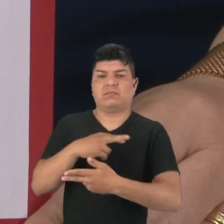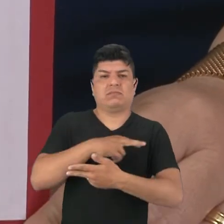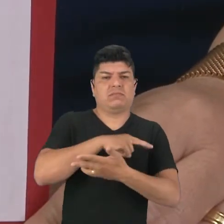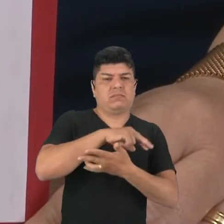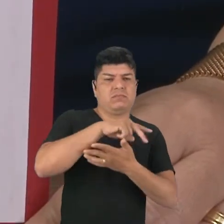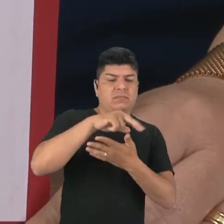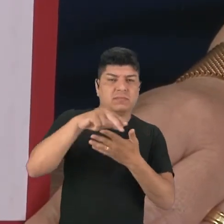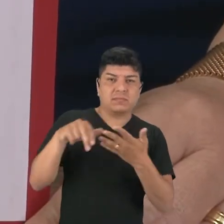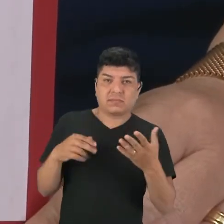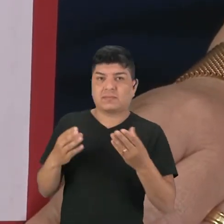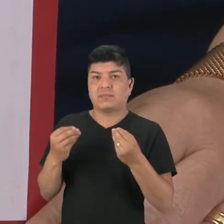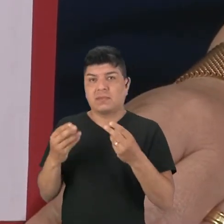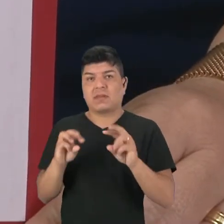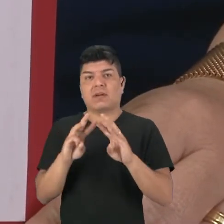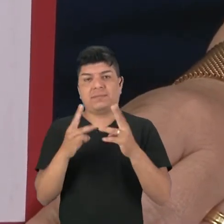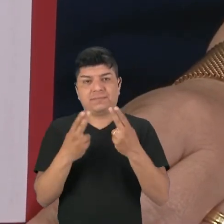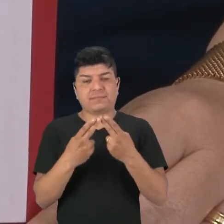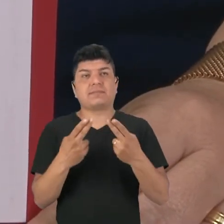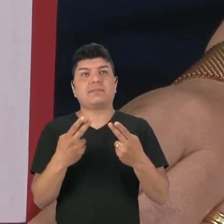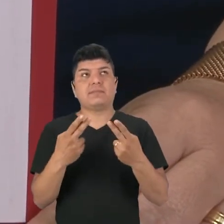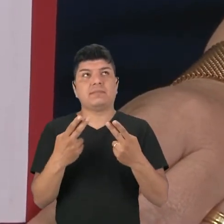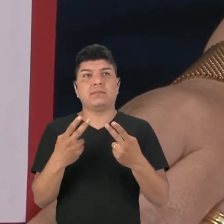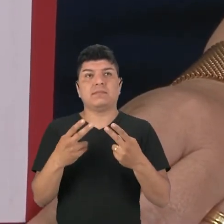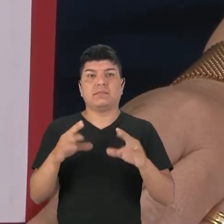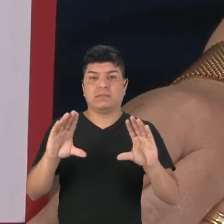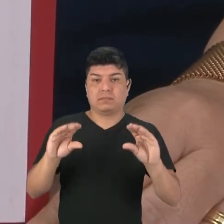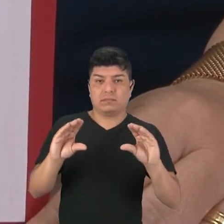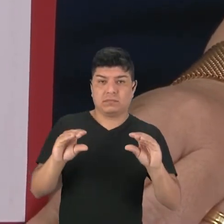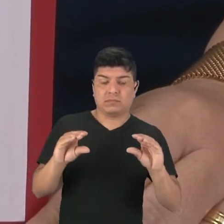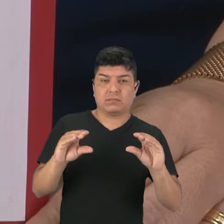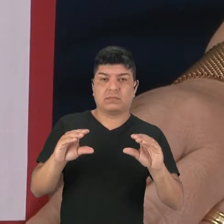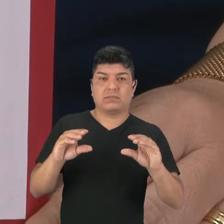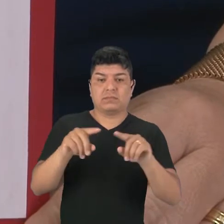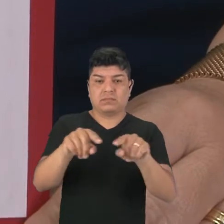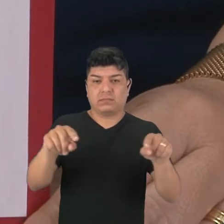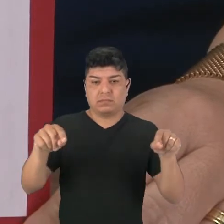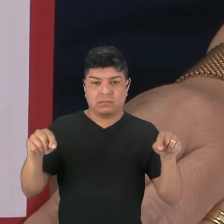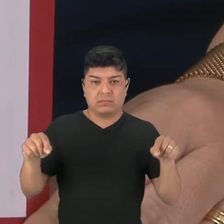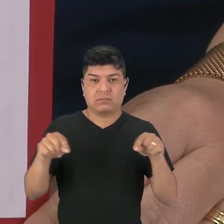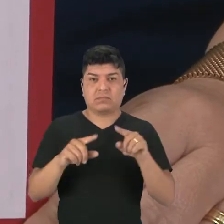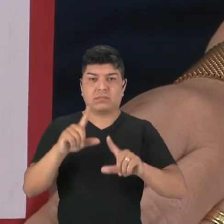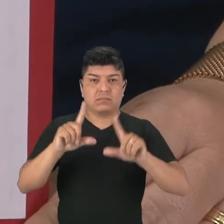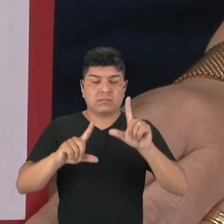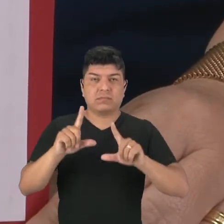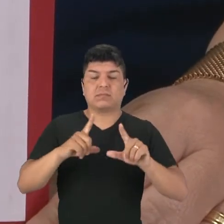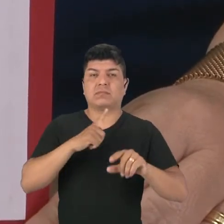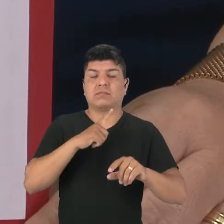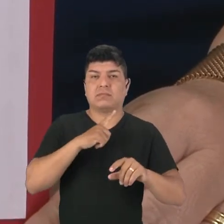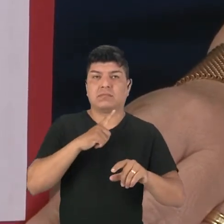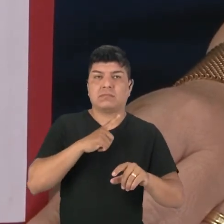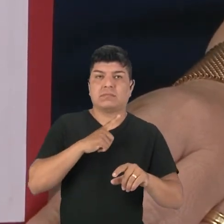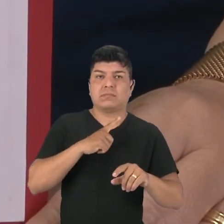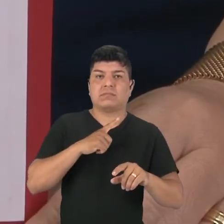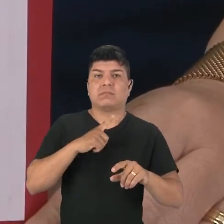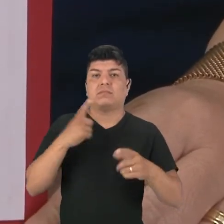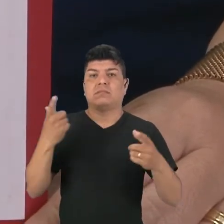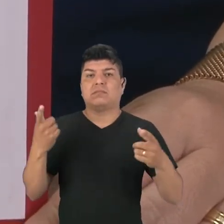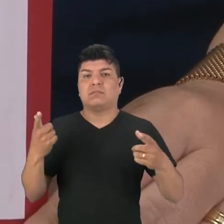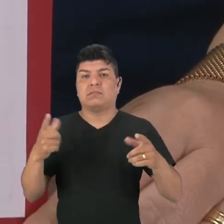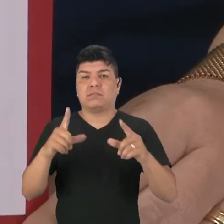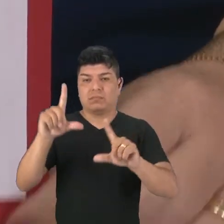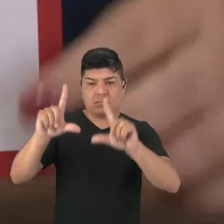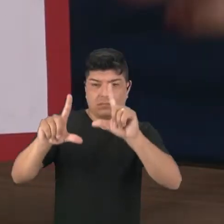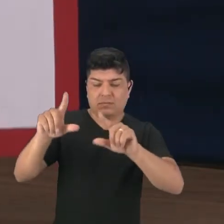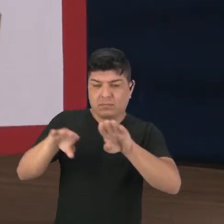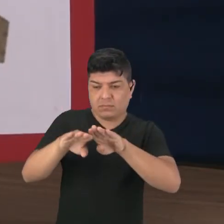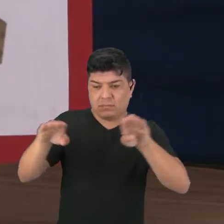muita matéria, né? No sofá o sofá da sua casa, o rack,